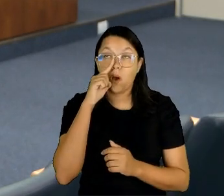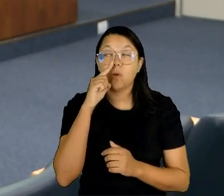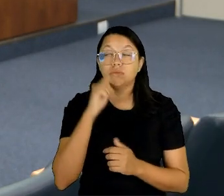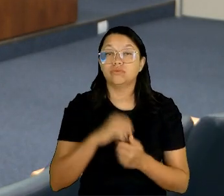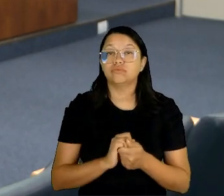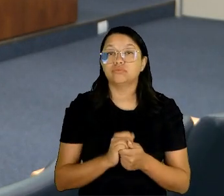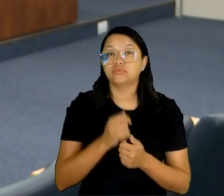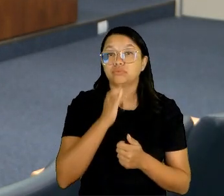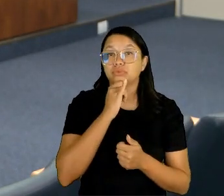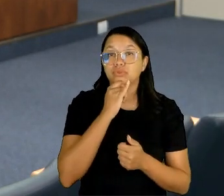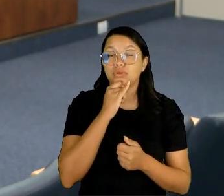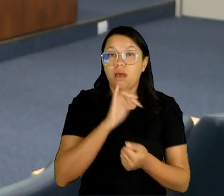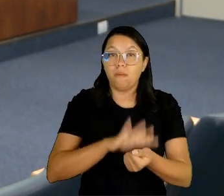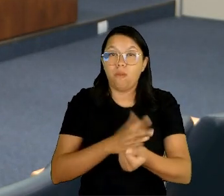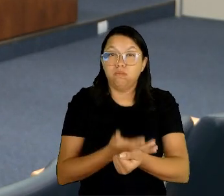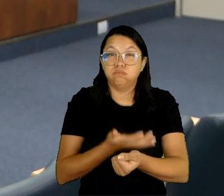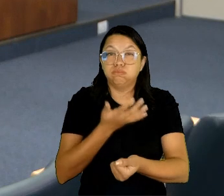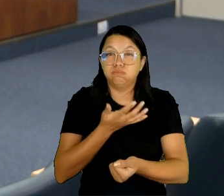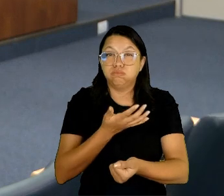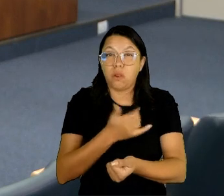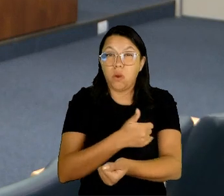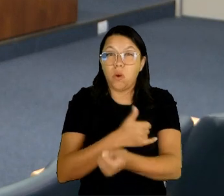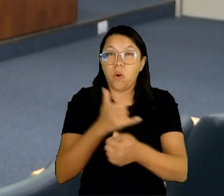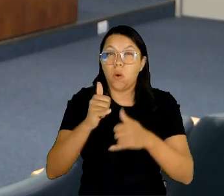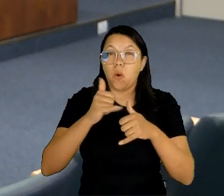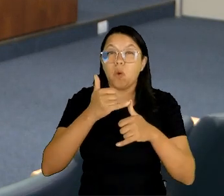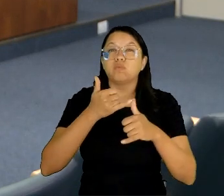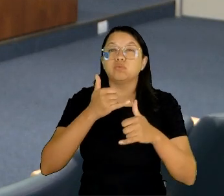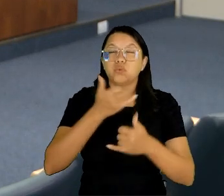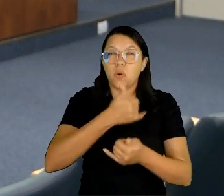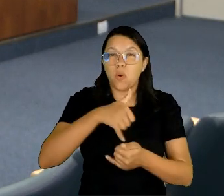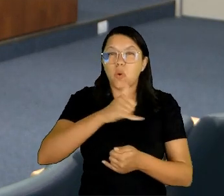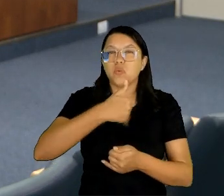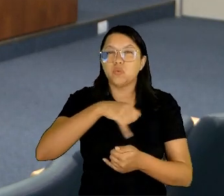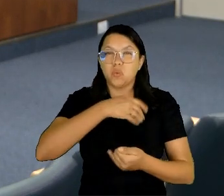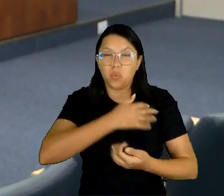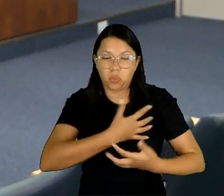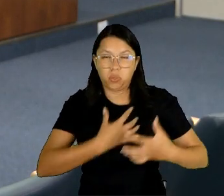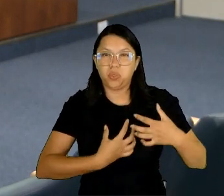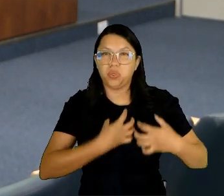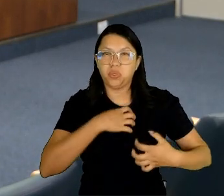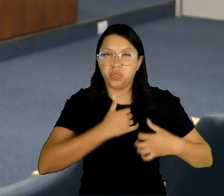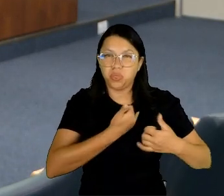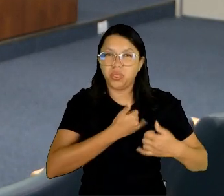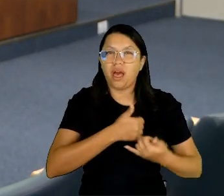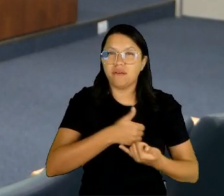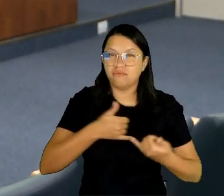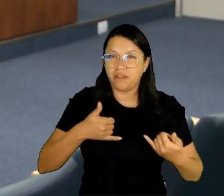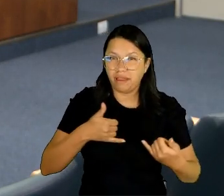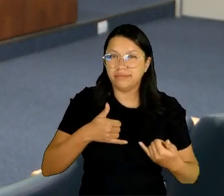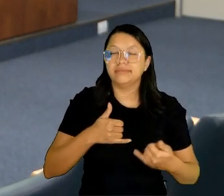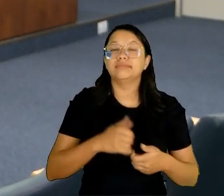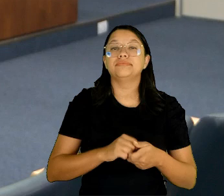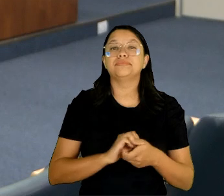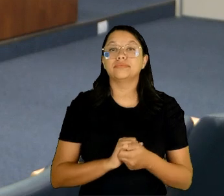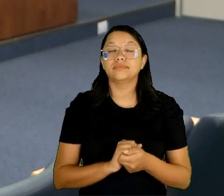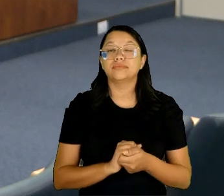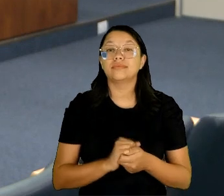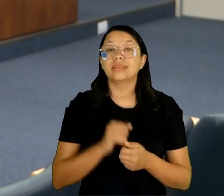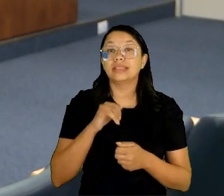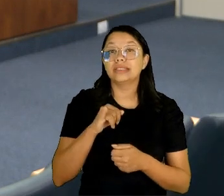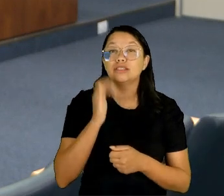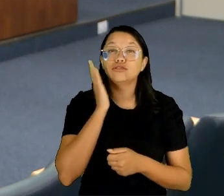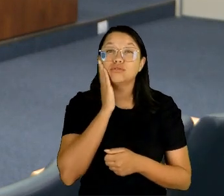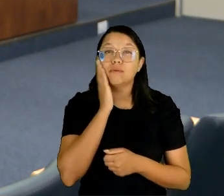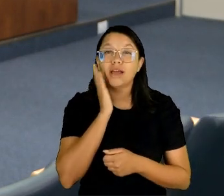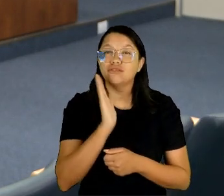bem comuns, como pressão alta, colesterol, glicemia alterada. Então, a gente prevenindo esses fatores de risco, sabendo